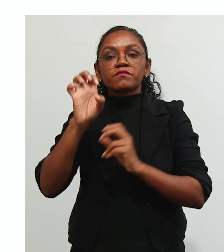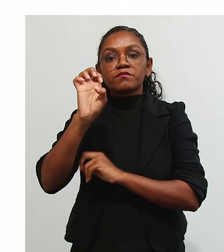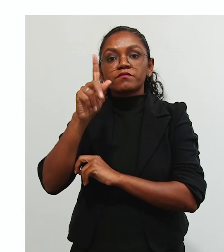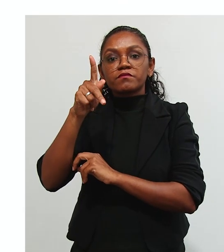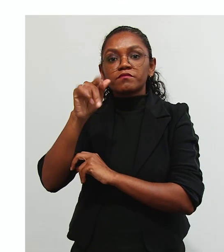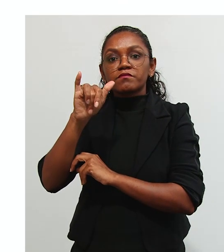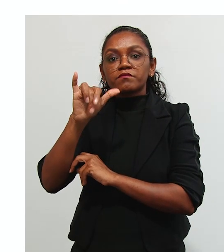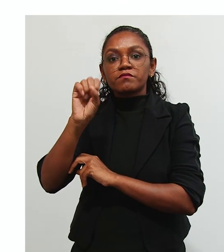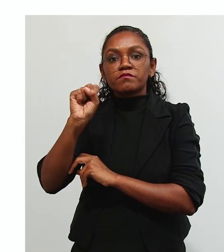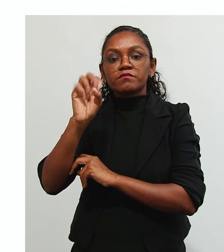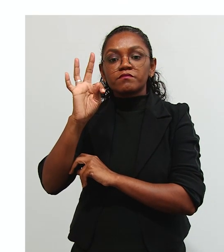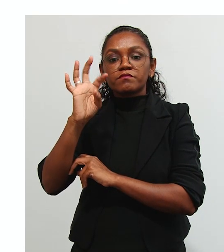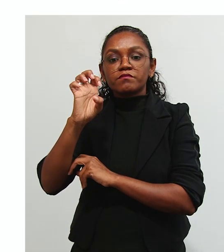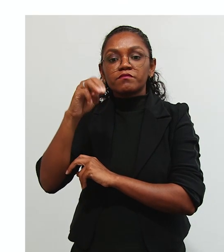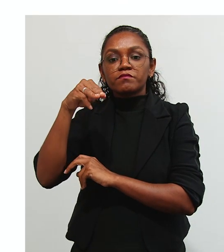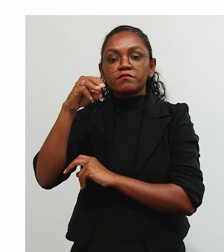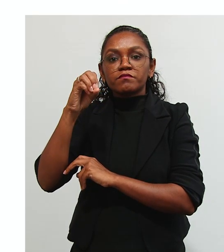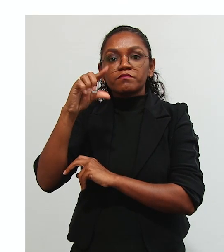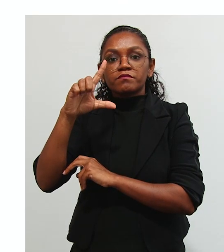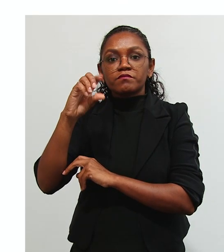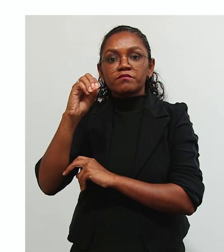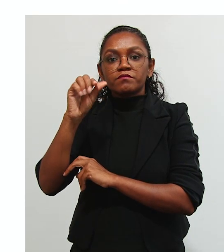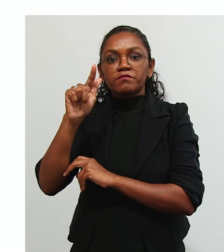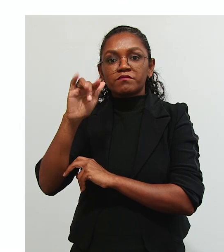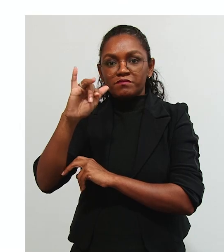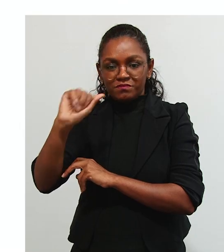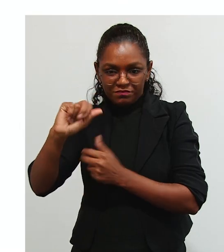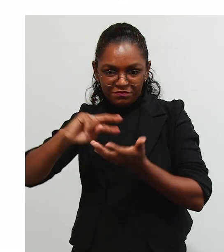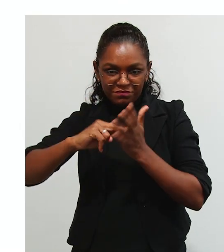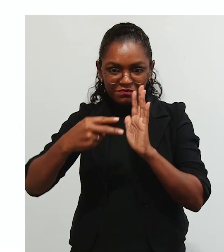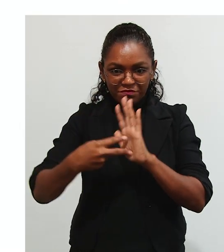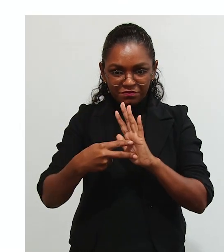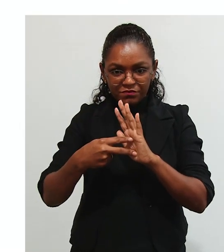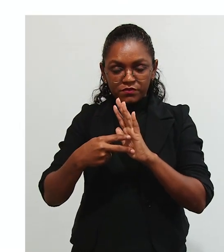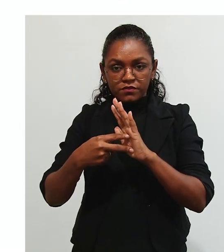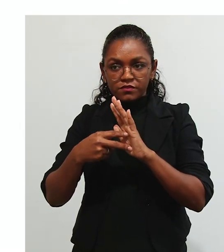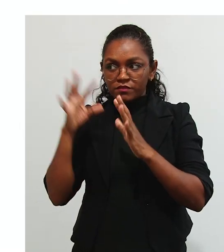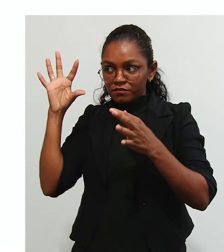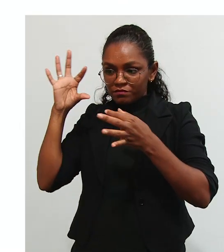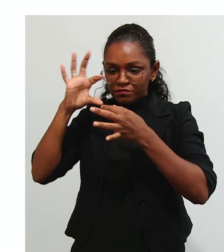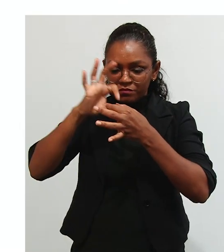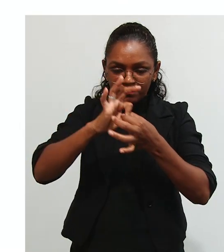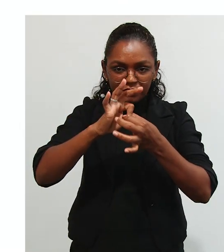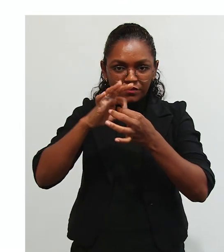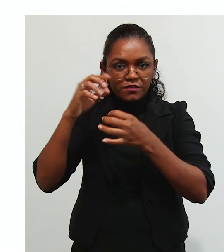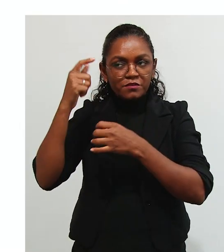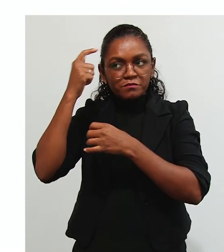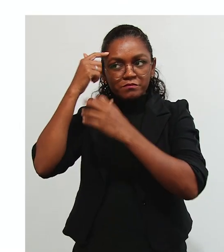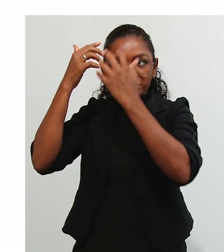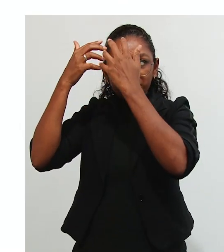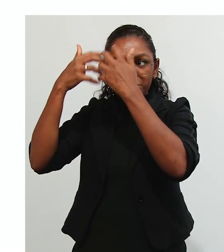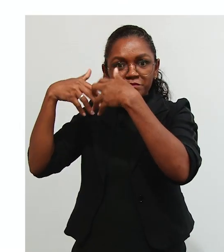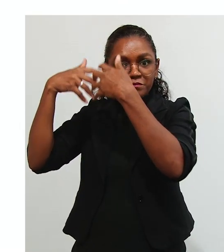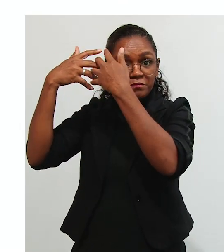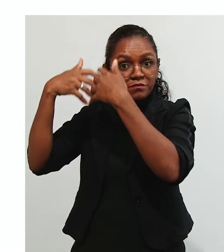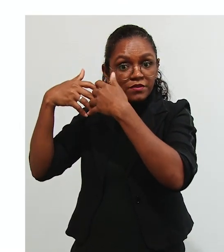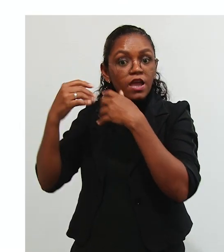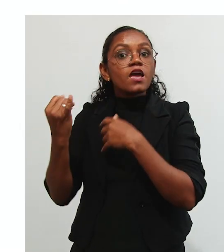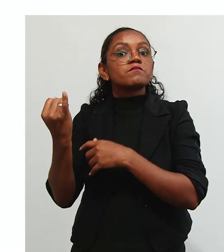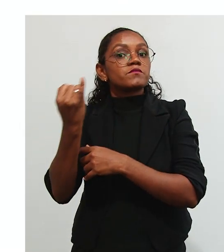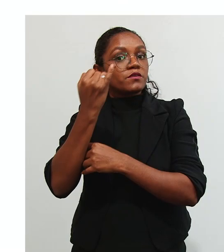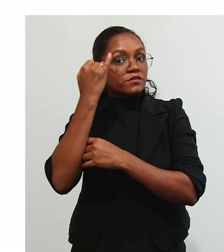outro conceito importante, considerando que Dewey era um filósofo, conecta o pensamento reflexivo e veja, esse é um